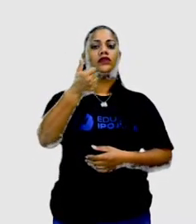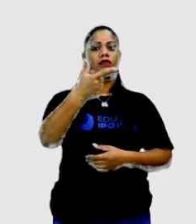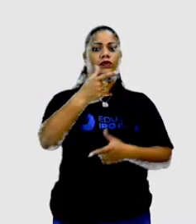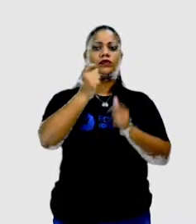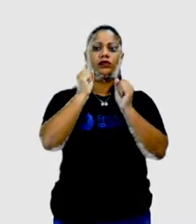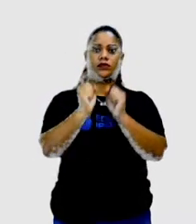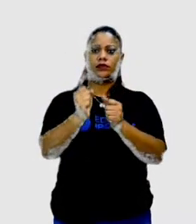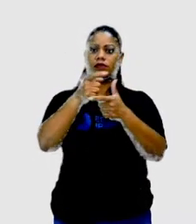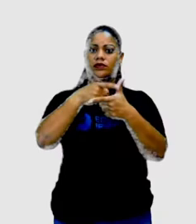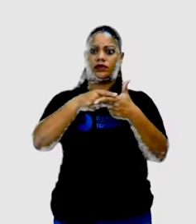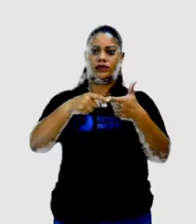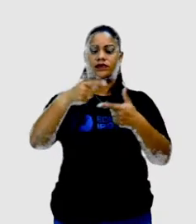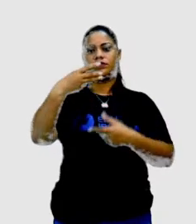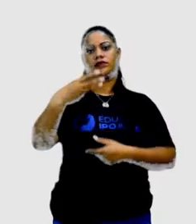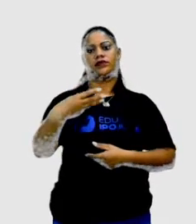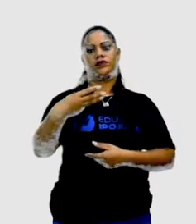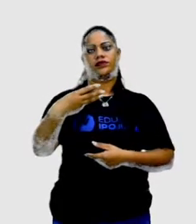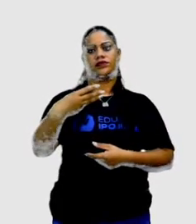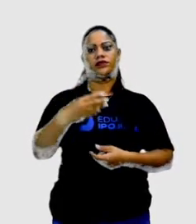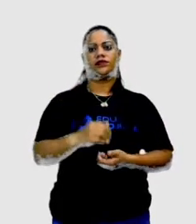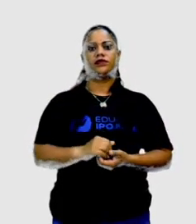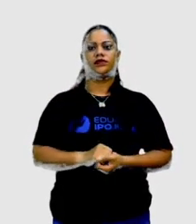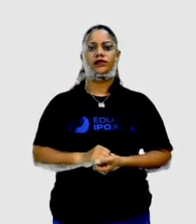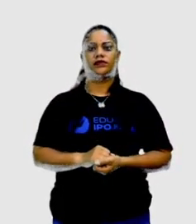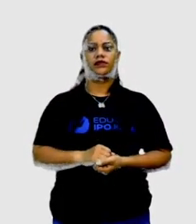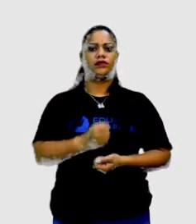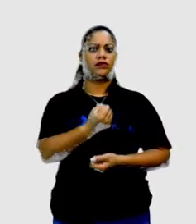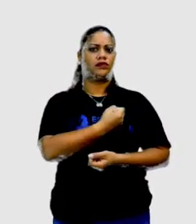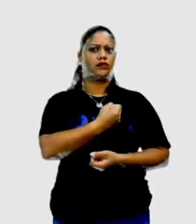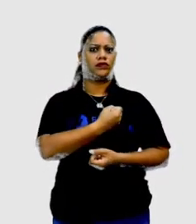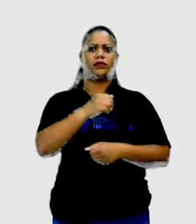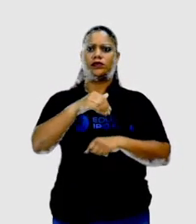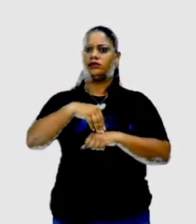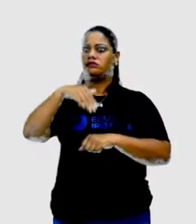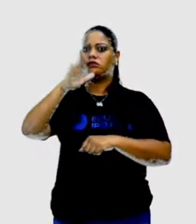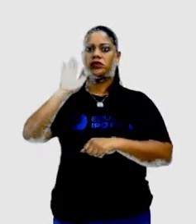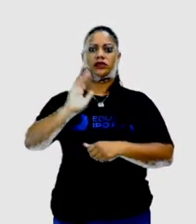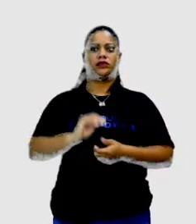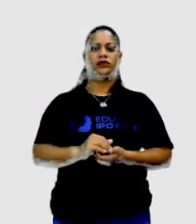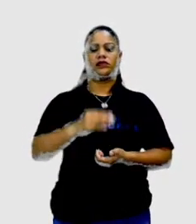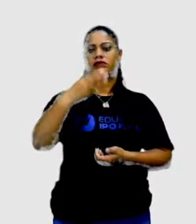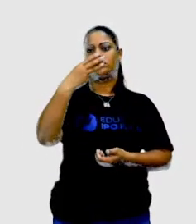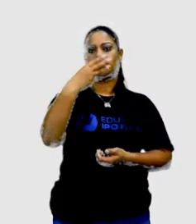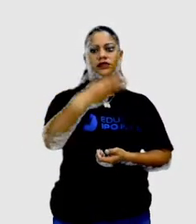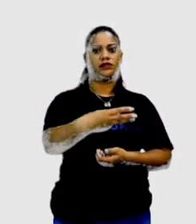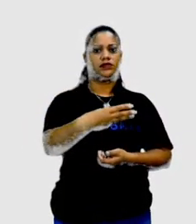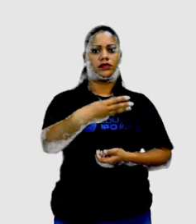pode ser dividido por 3. Pode ser um número bem grande.